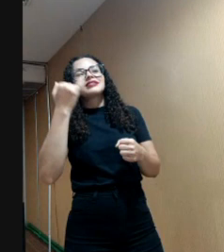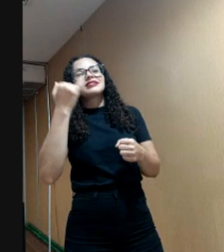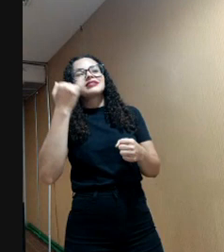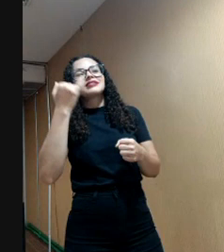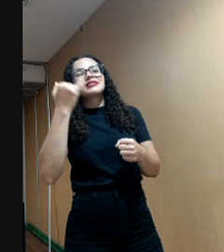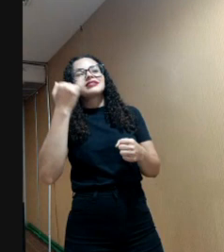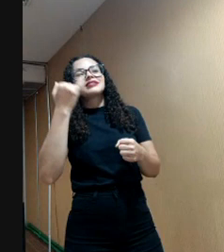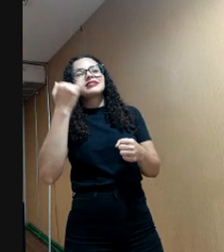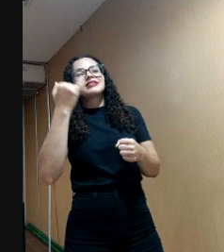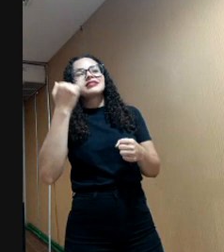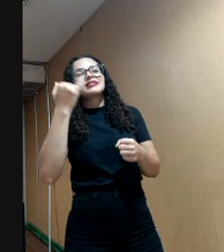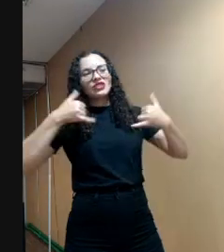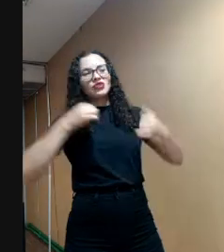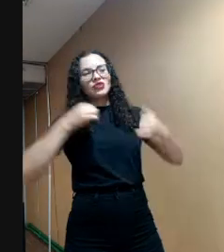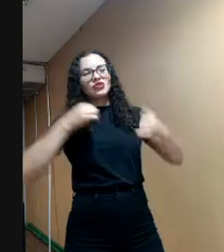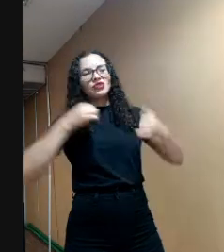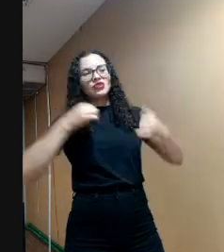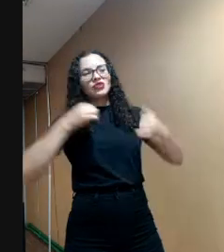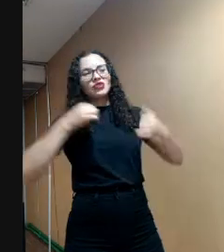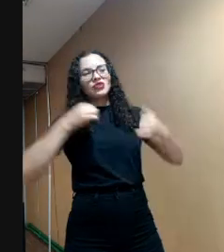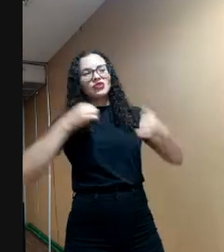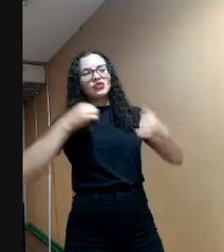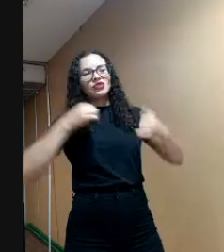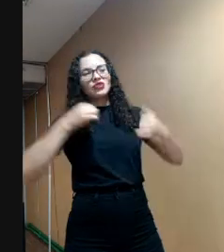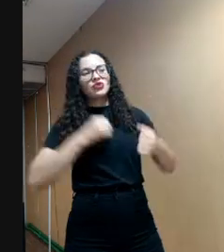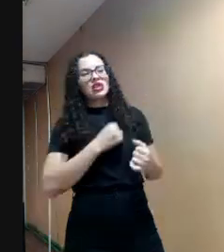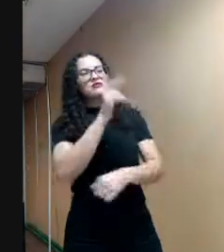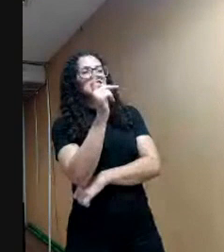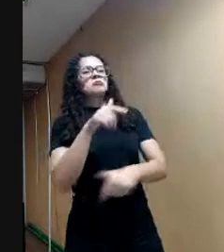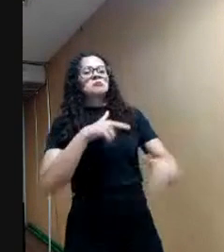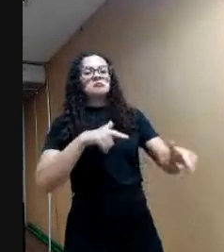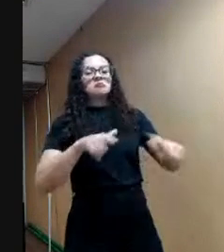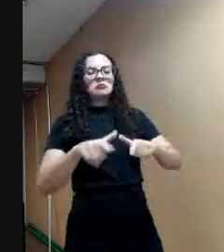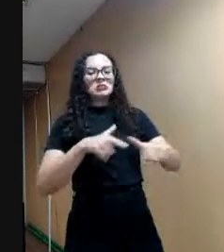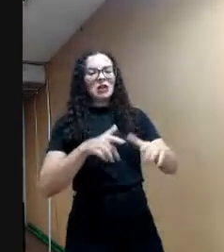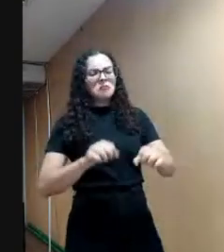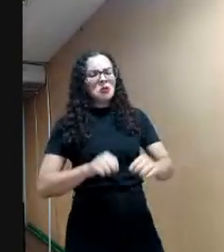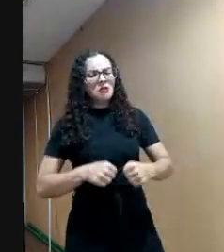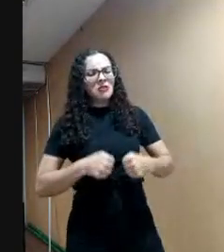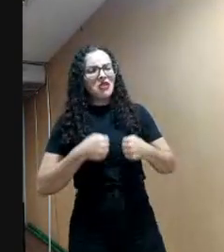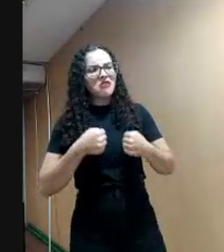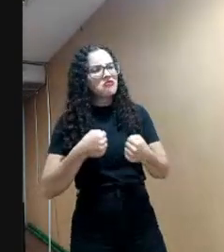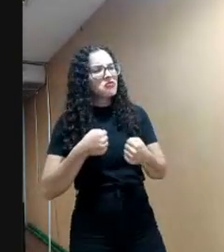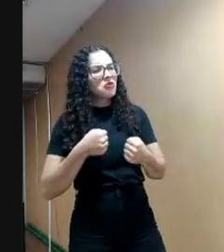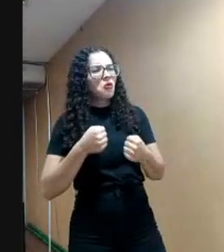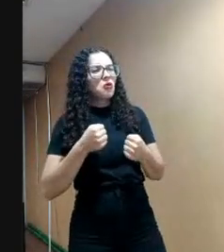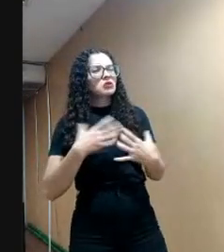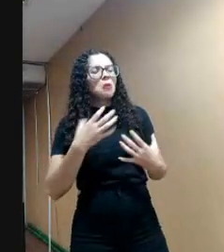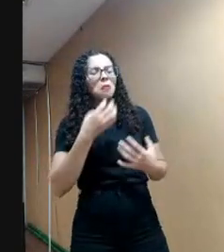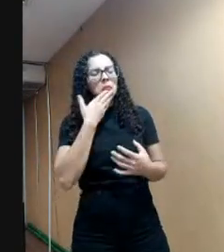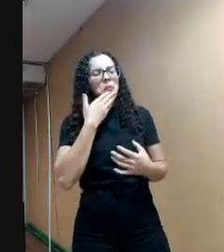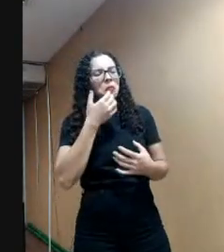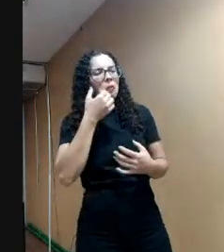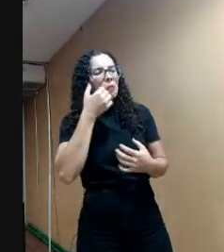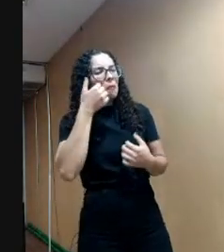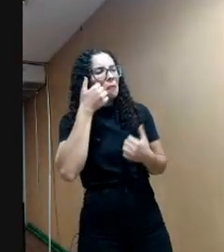de trabalho profícuo, de trabalho promissor, de trabalho concreto, de